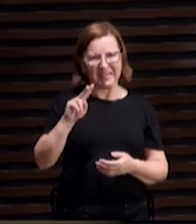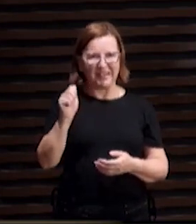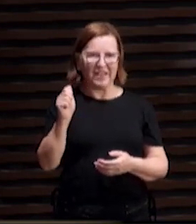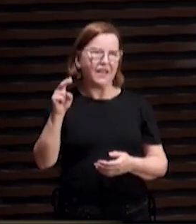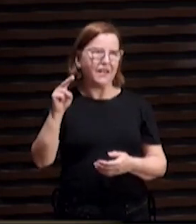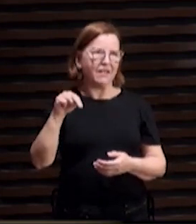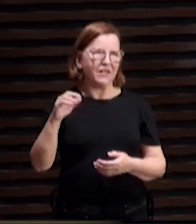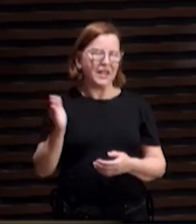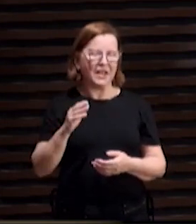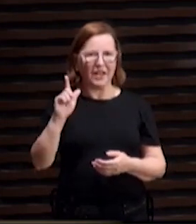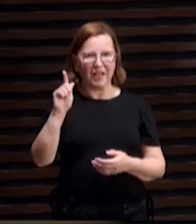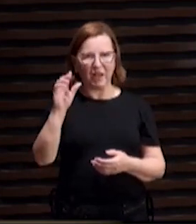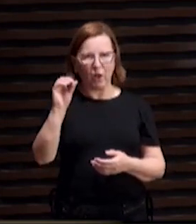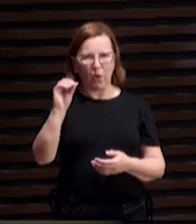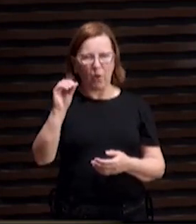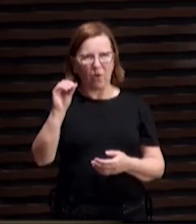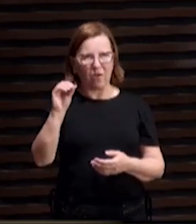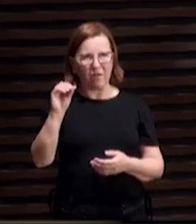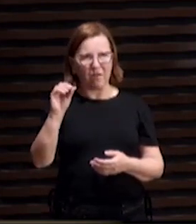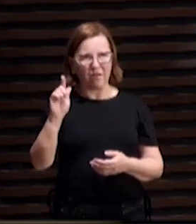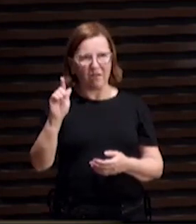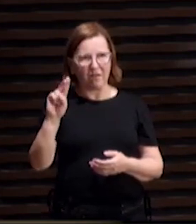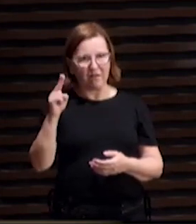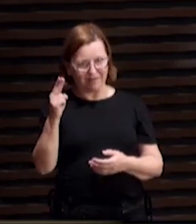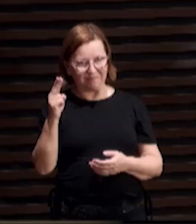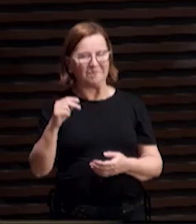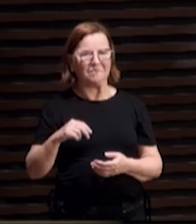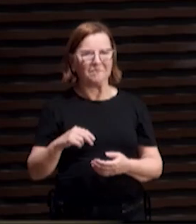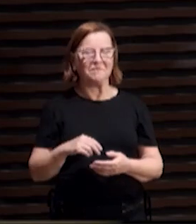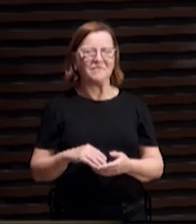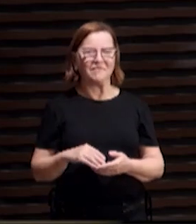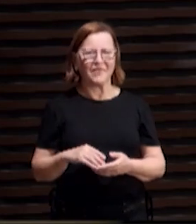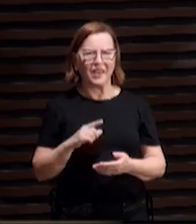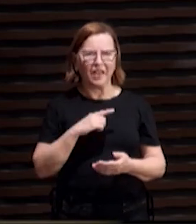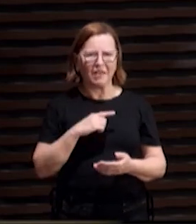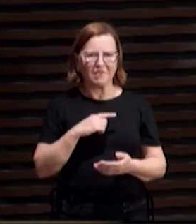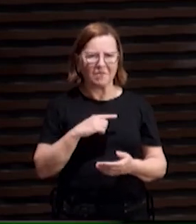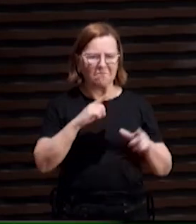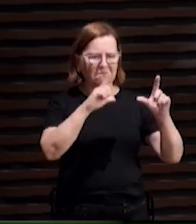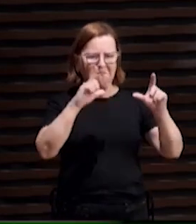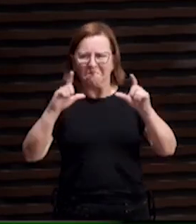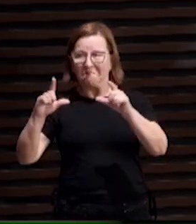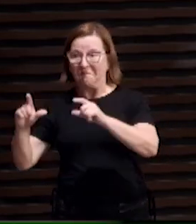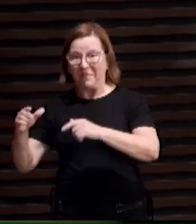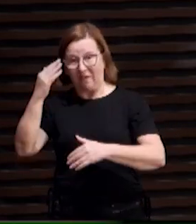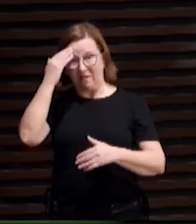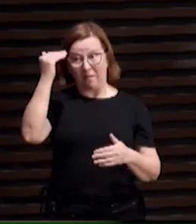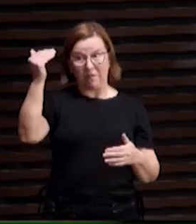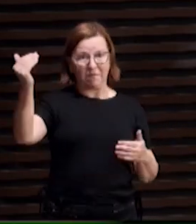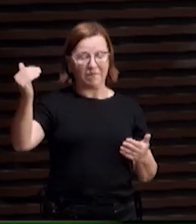e de tantos pintores. Ele tinha uma coleção famosíssima.